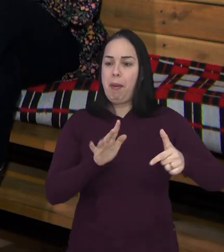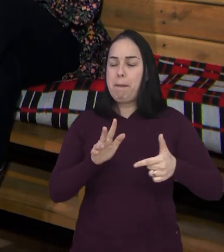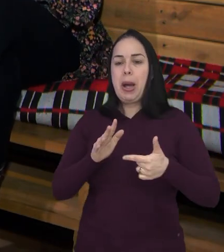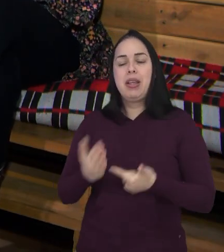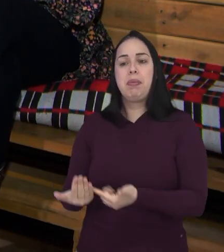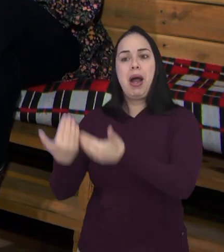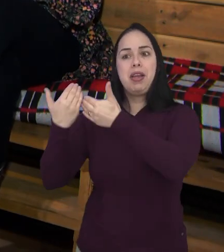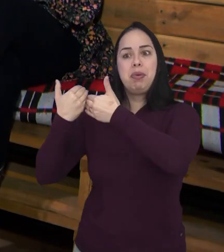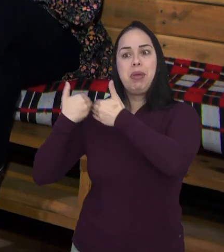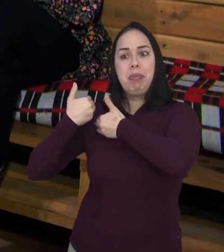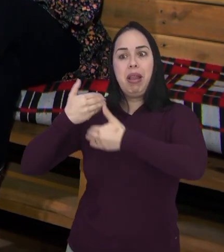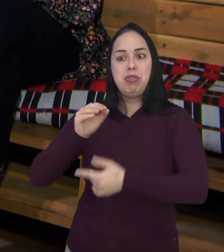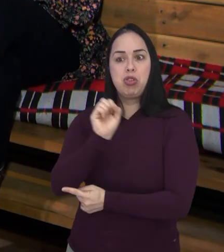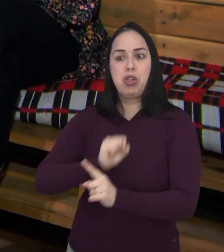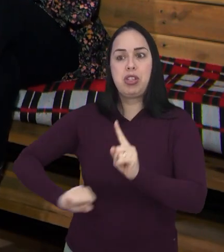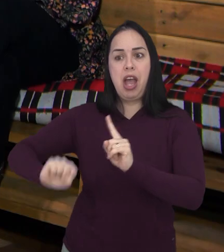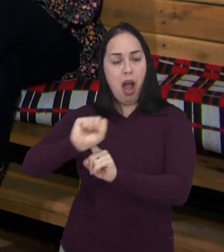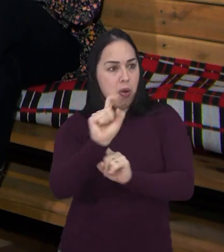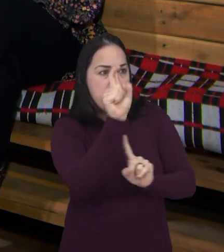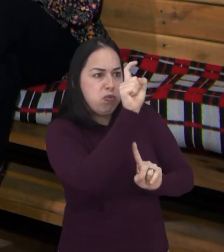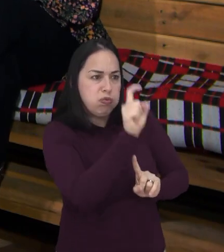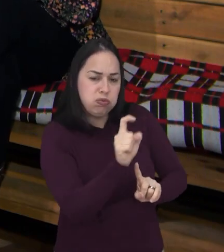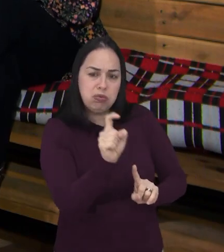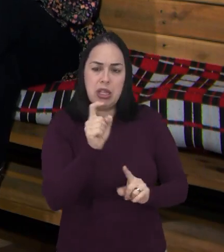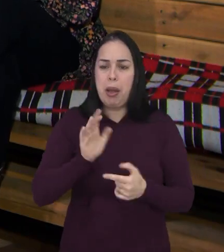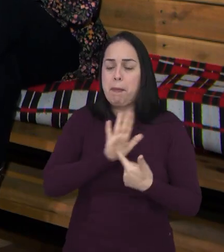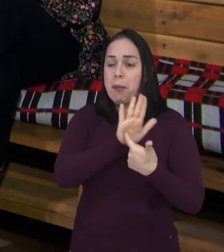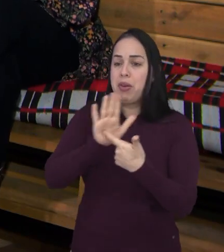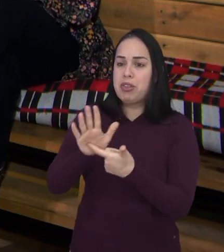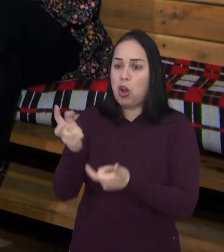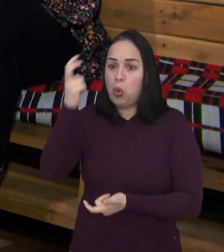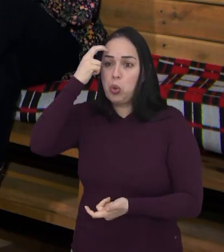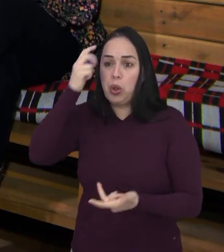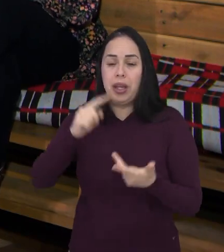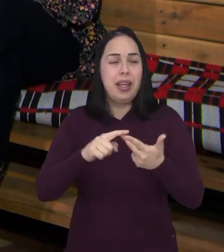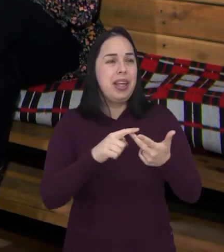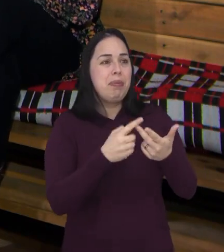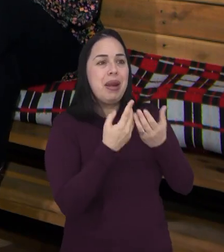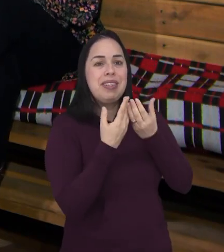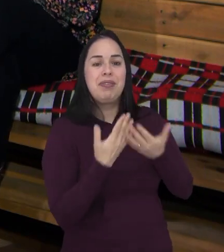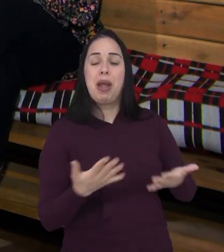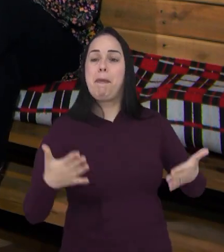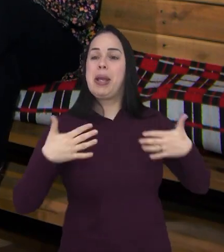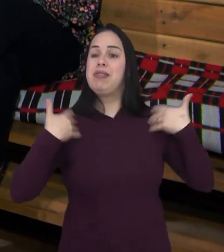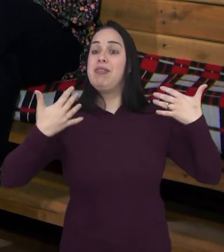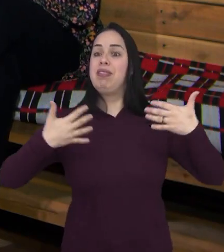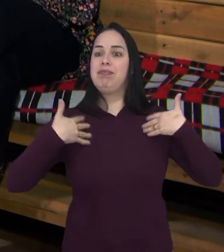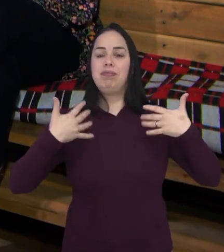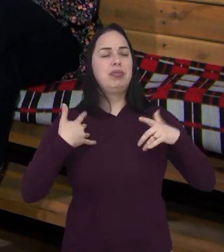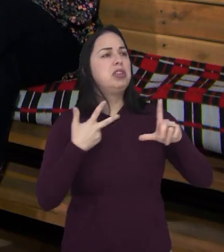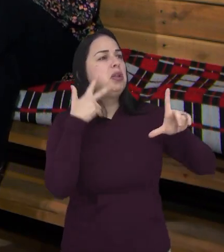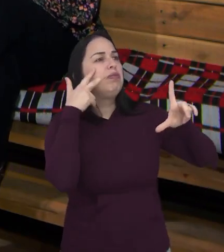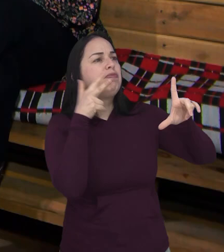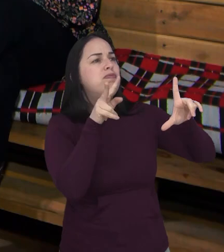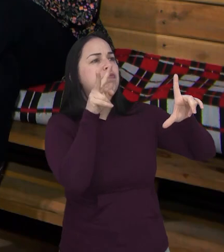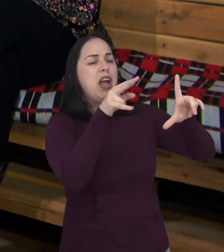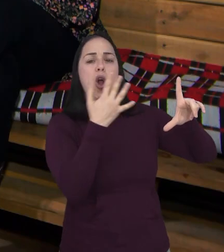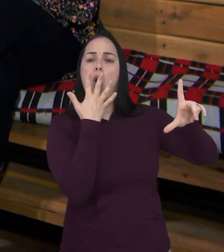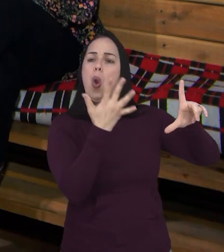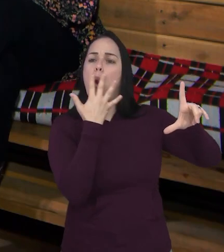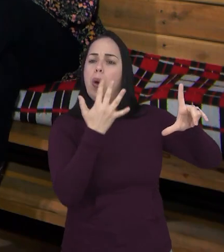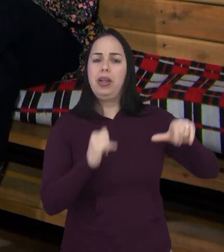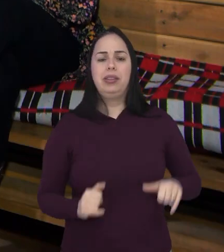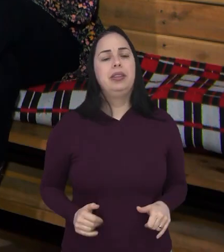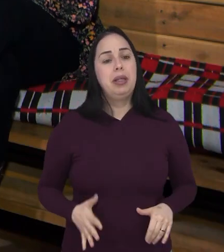traz de trazer questões sociais e de trazer mais vida também para a cidade. Sim, então,